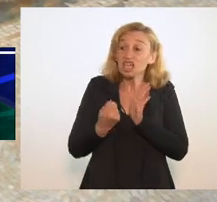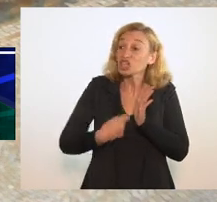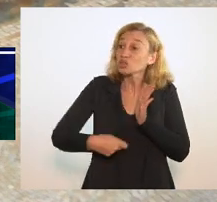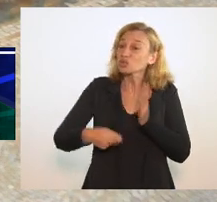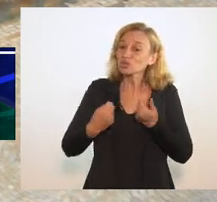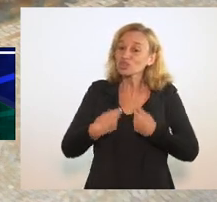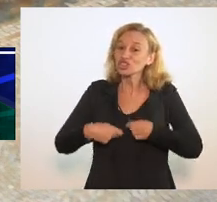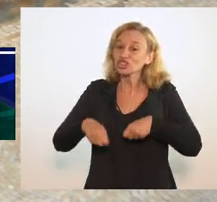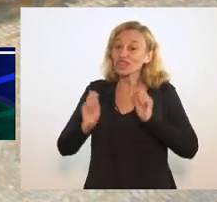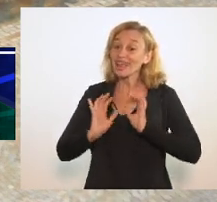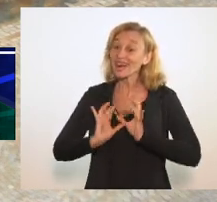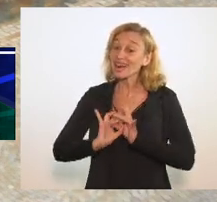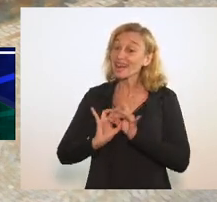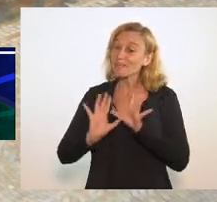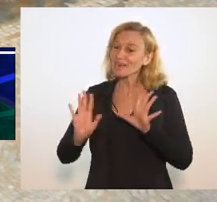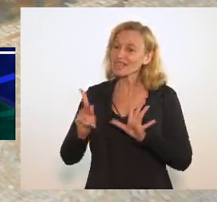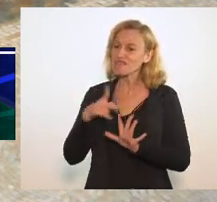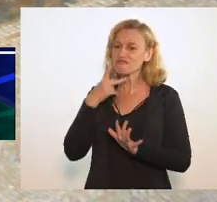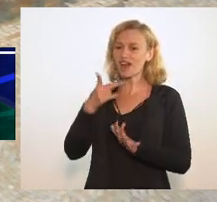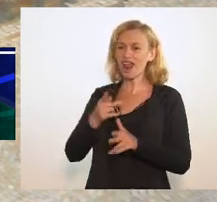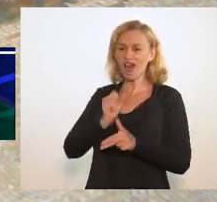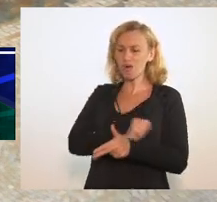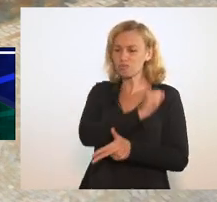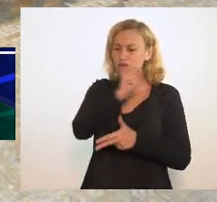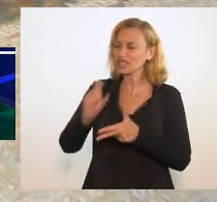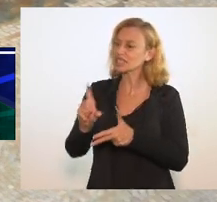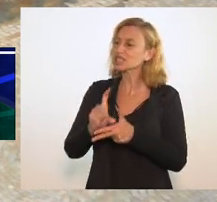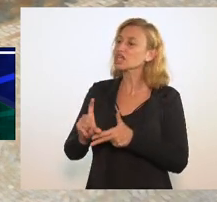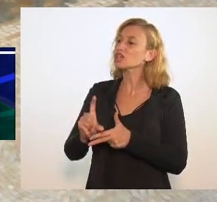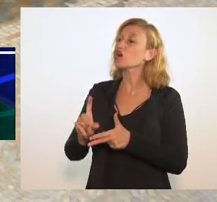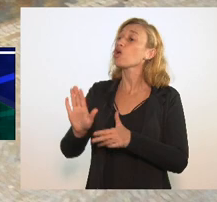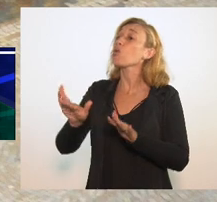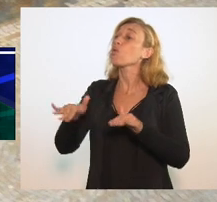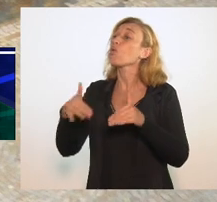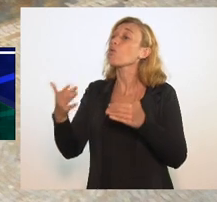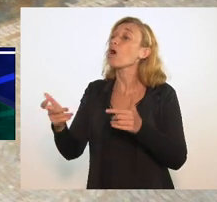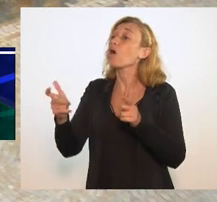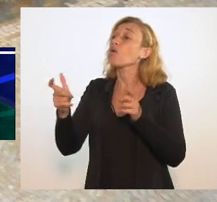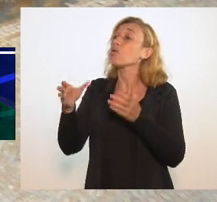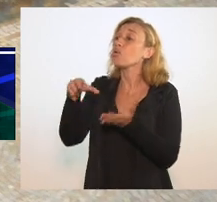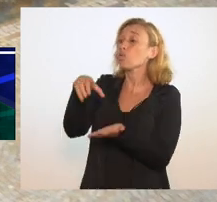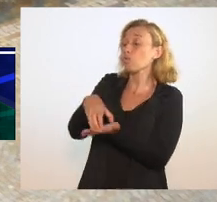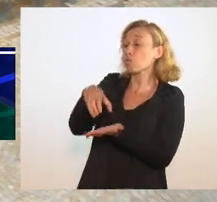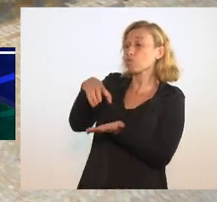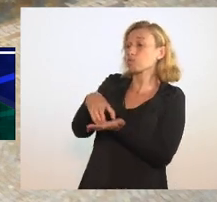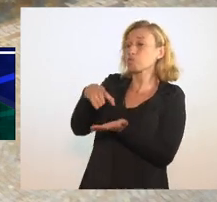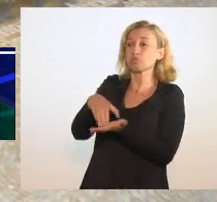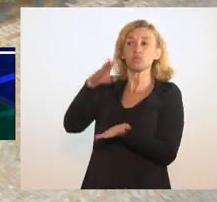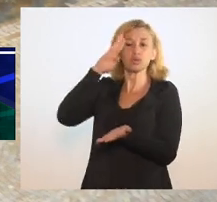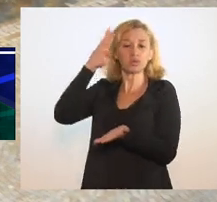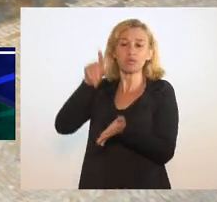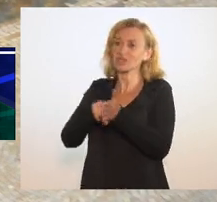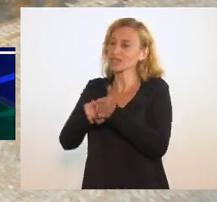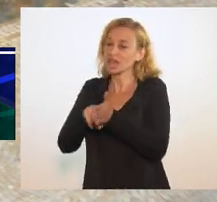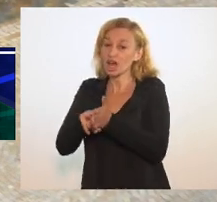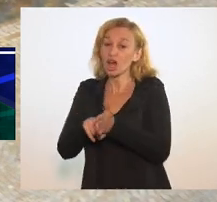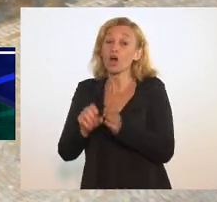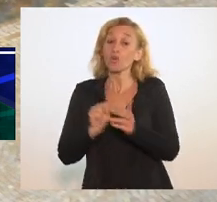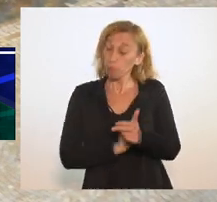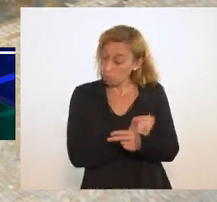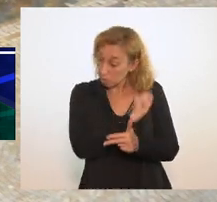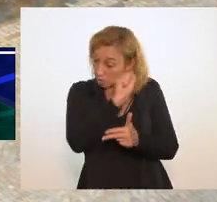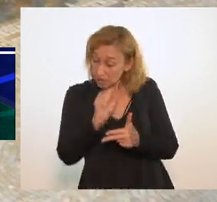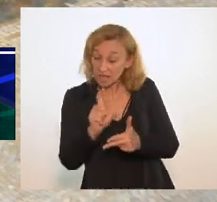para dizer ao Poder Executivo qual será o órgão fiscalizador. O Poder Executivo poderá,